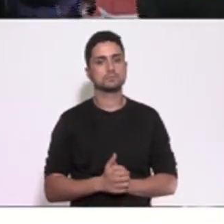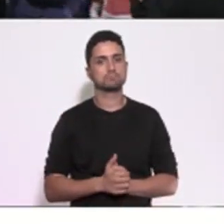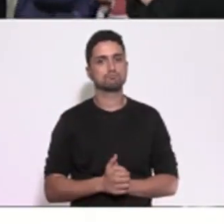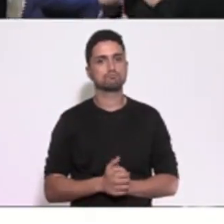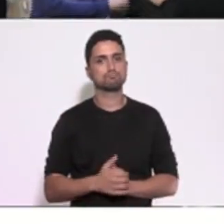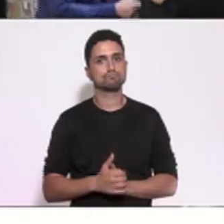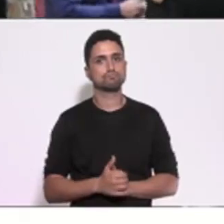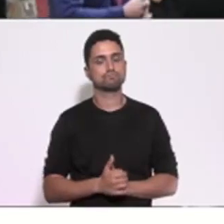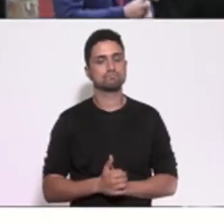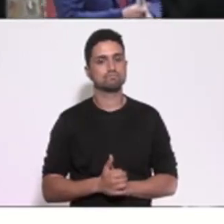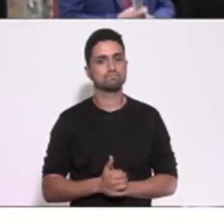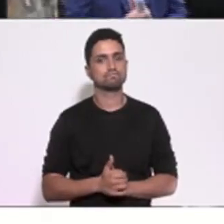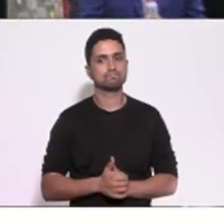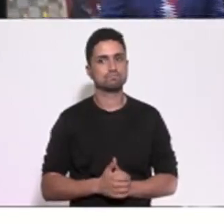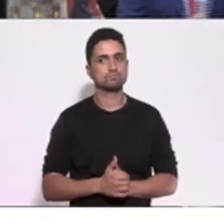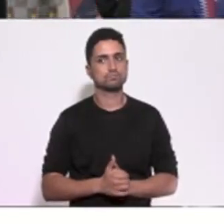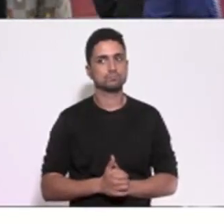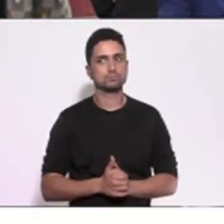o parecer